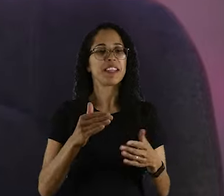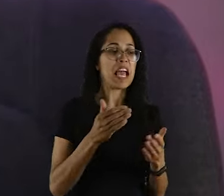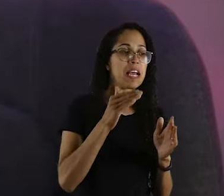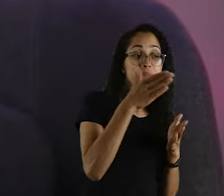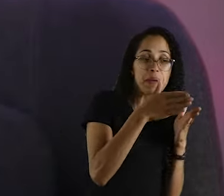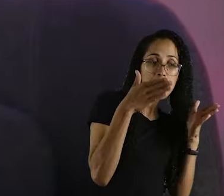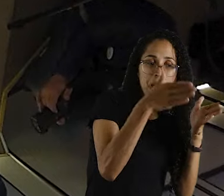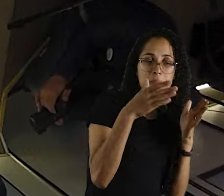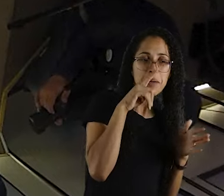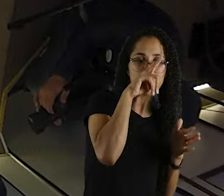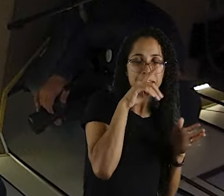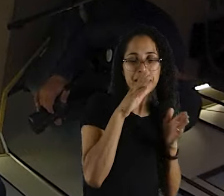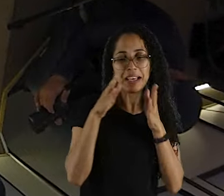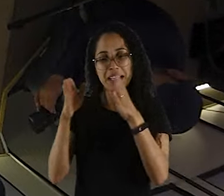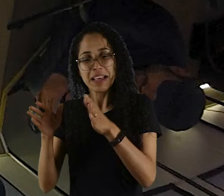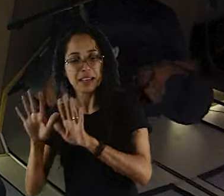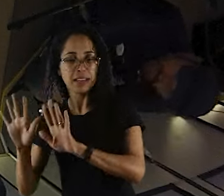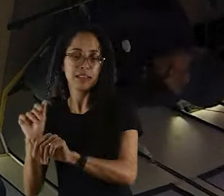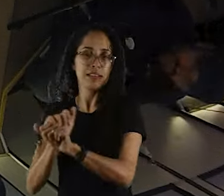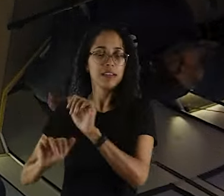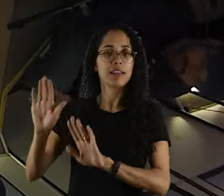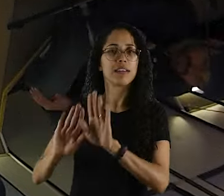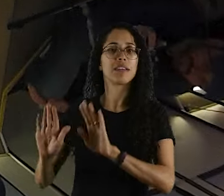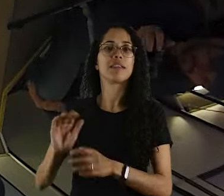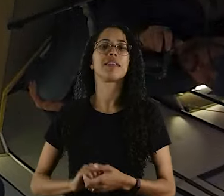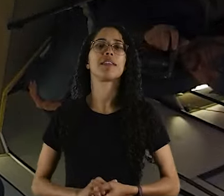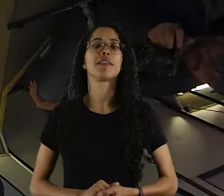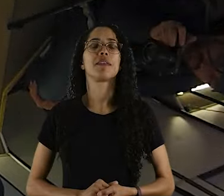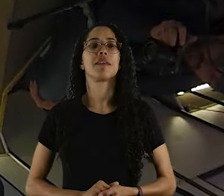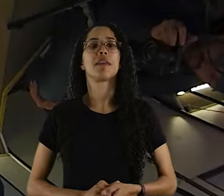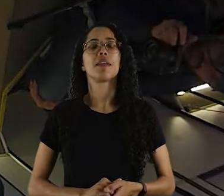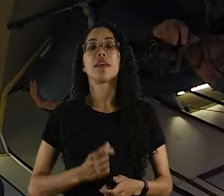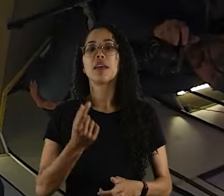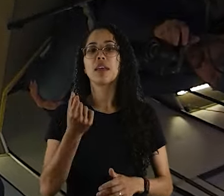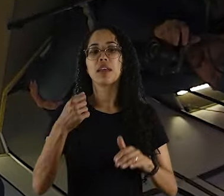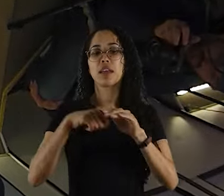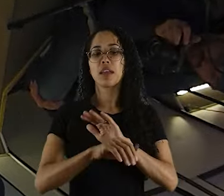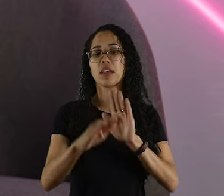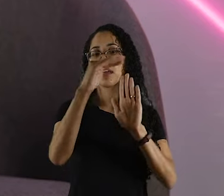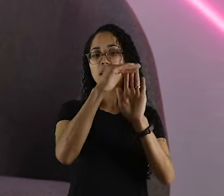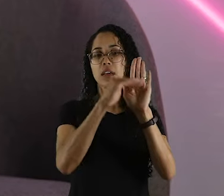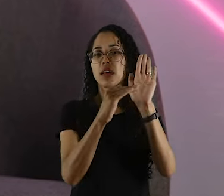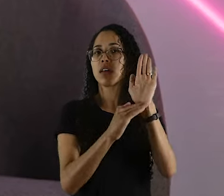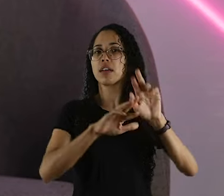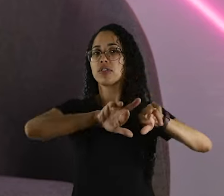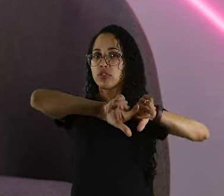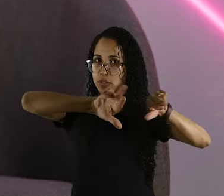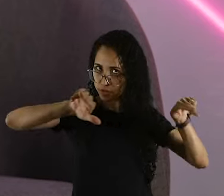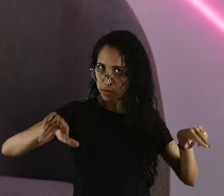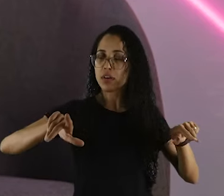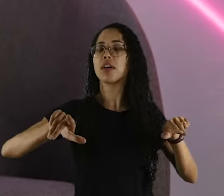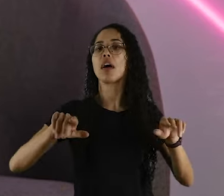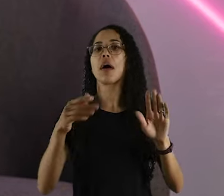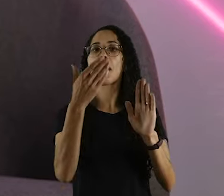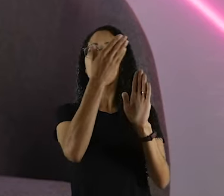acho que eu tô nesse meio. A minha carteira, apesar de ter essa diversificação, ela é uma carteira que